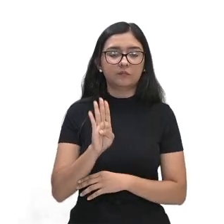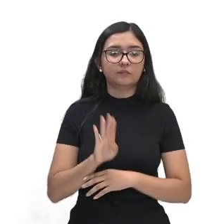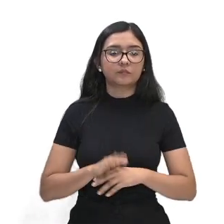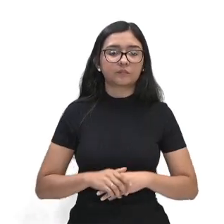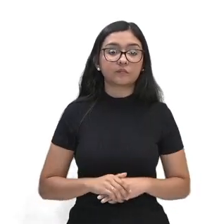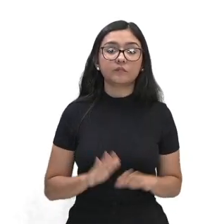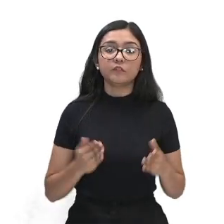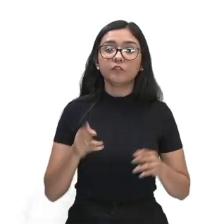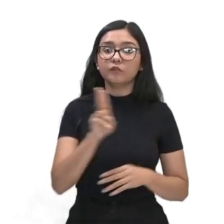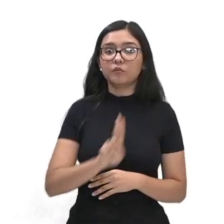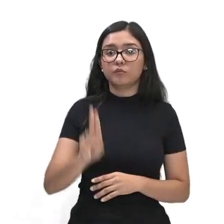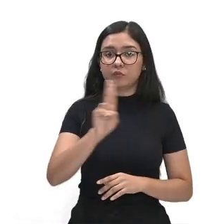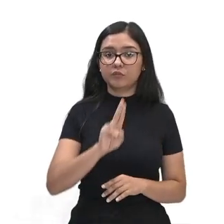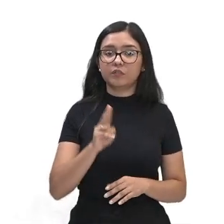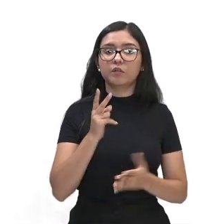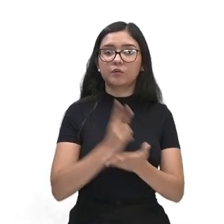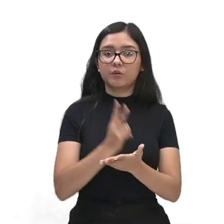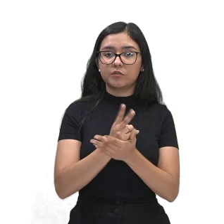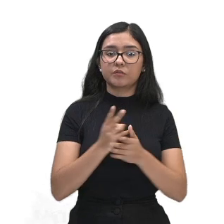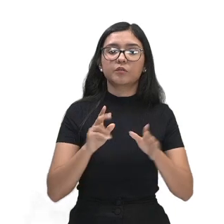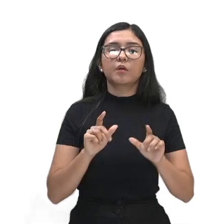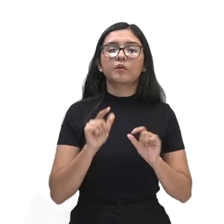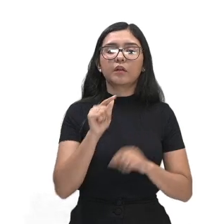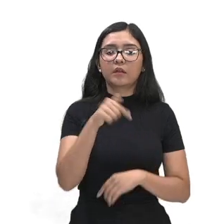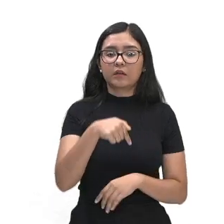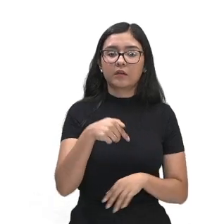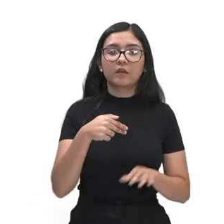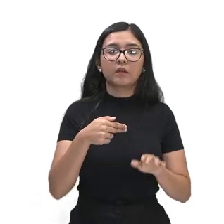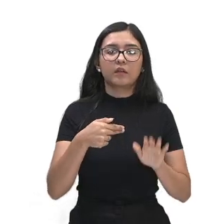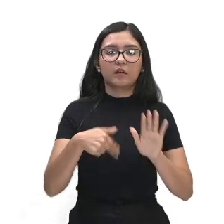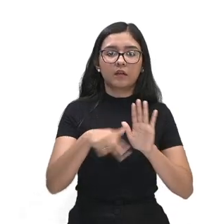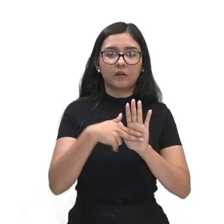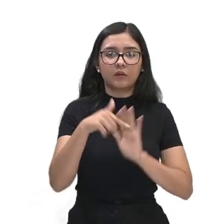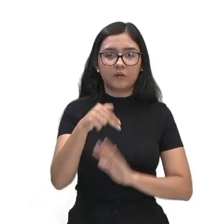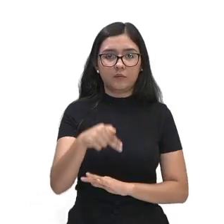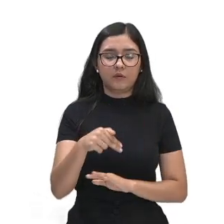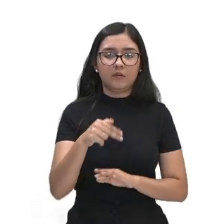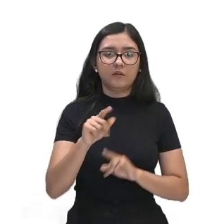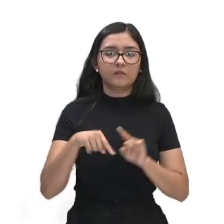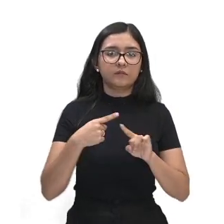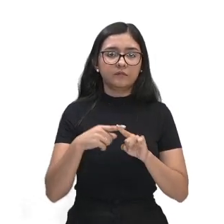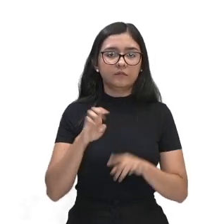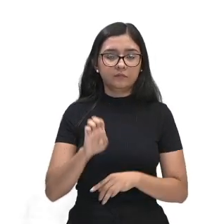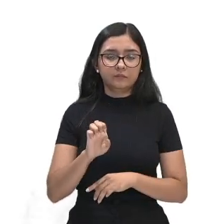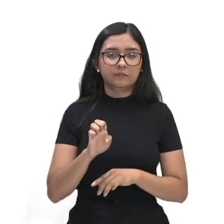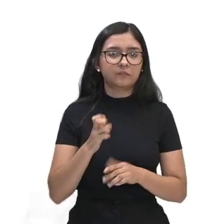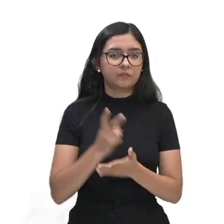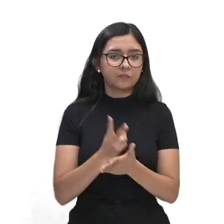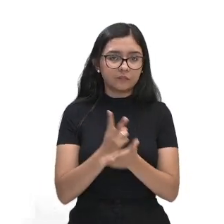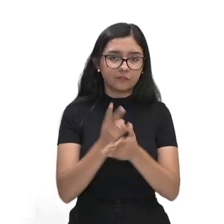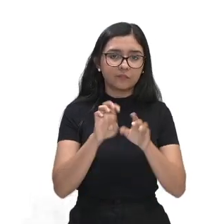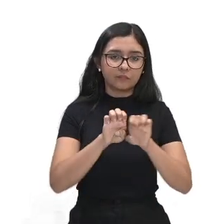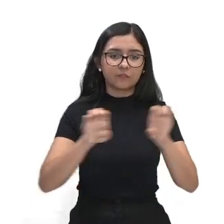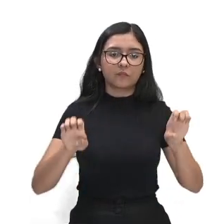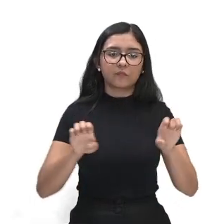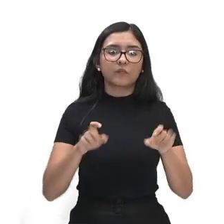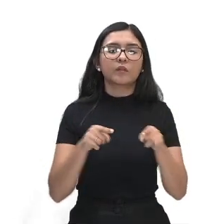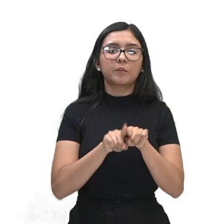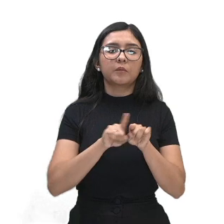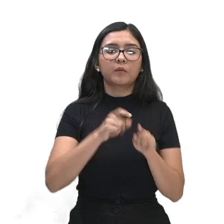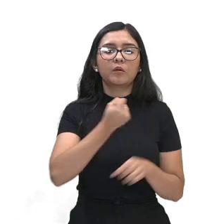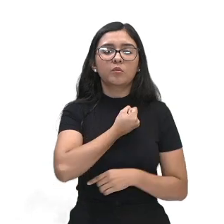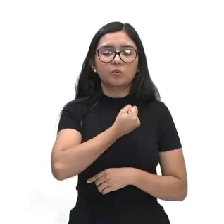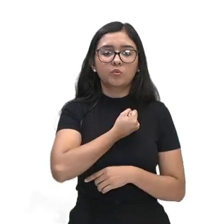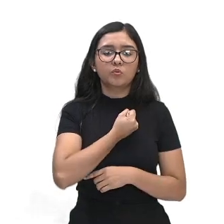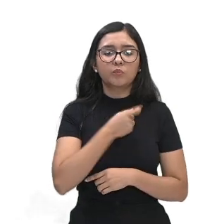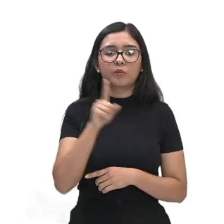Eu vou usar a mesma fórmula, ou seja, Q é igual a N vezes Z. O número de portadores de carga